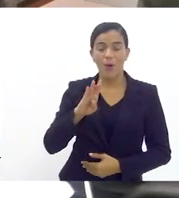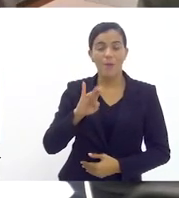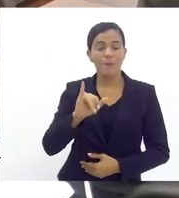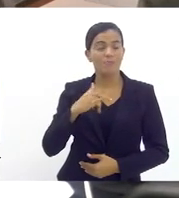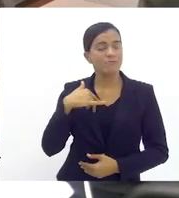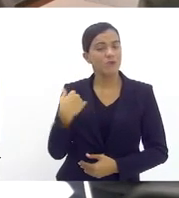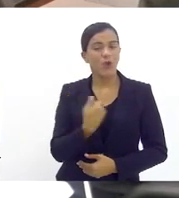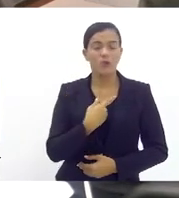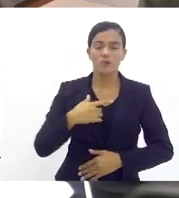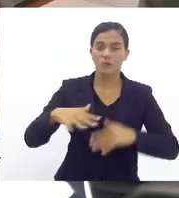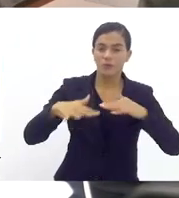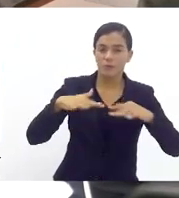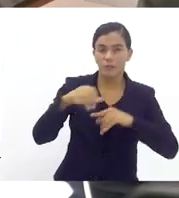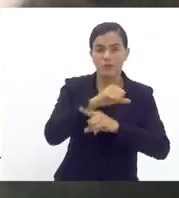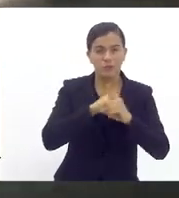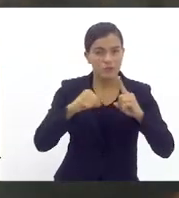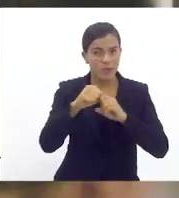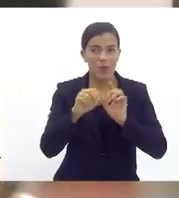está representando...